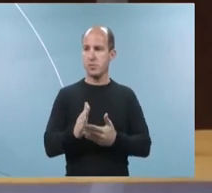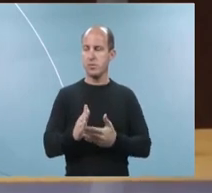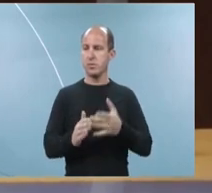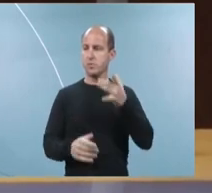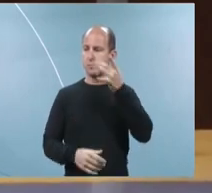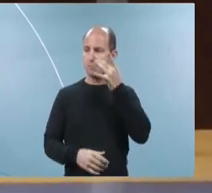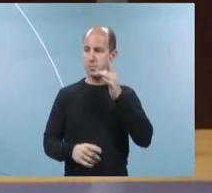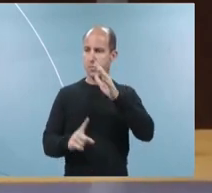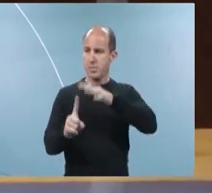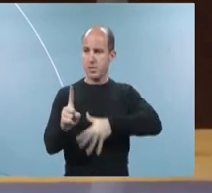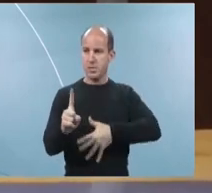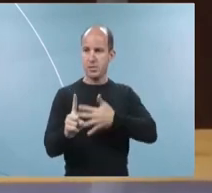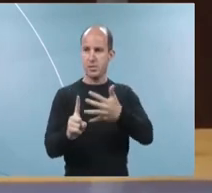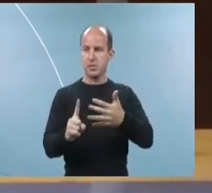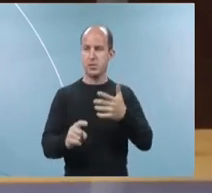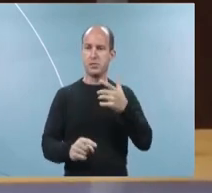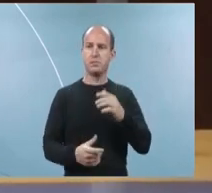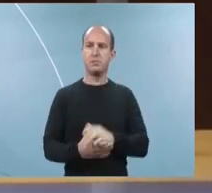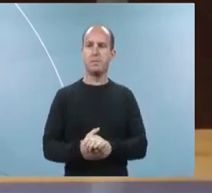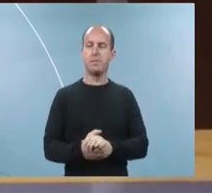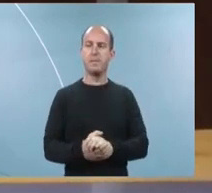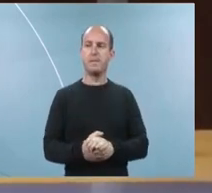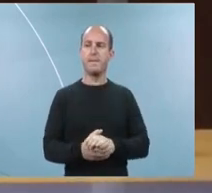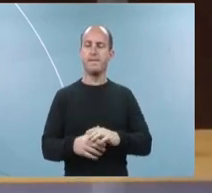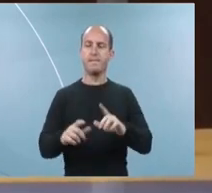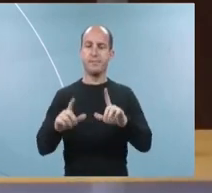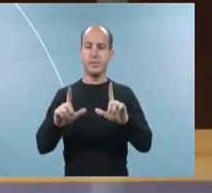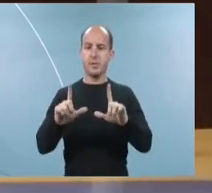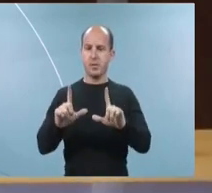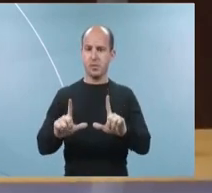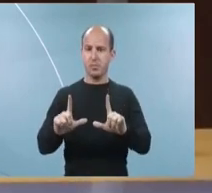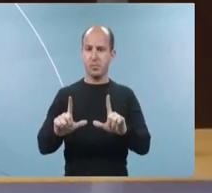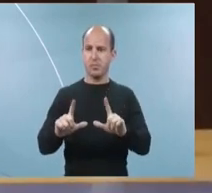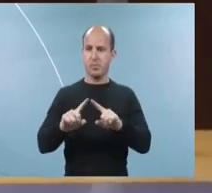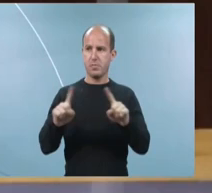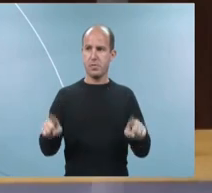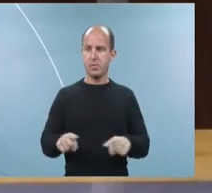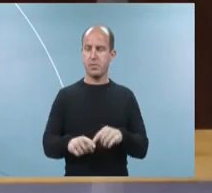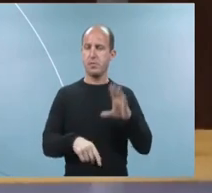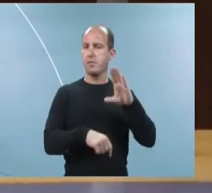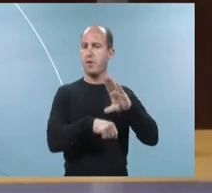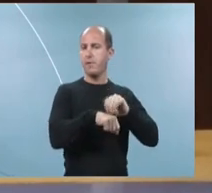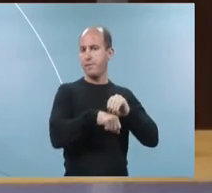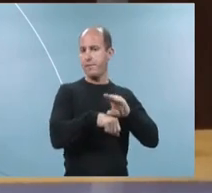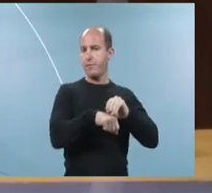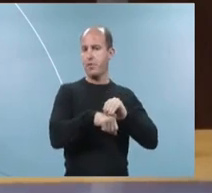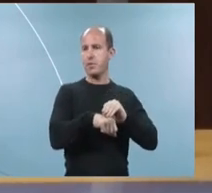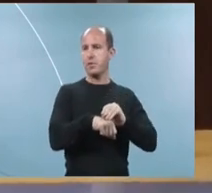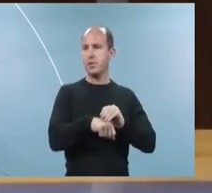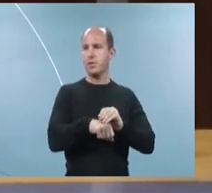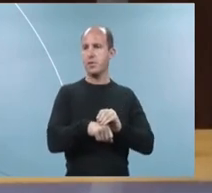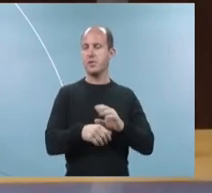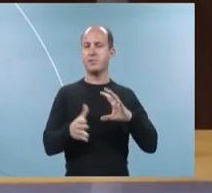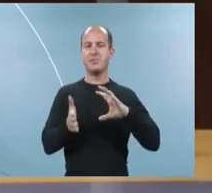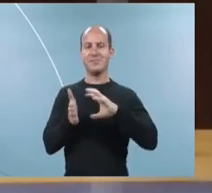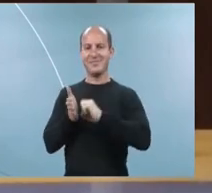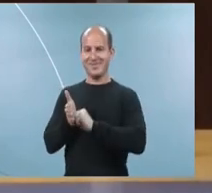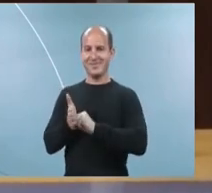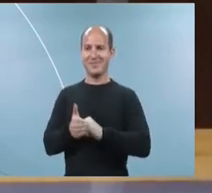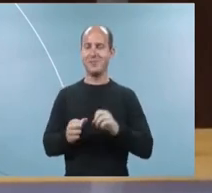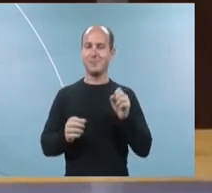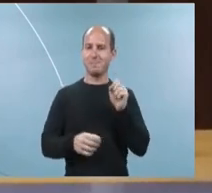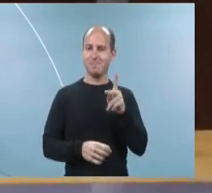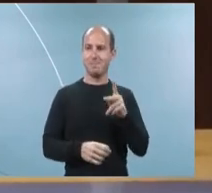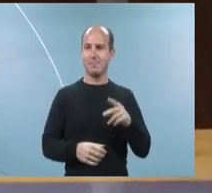os homenageados, as homenageadas e homenageados, para, com sua plaquinha, vamos tirar uma foto para deixar registrado, tá